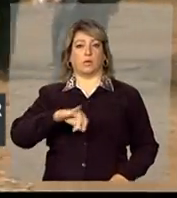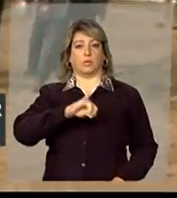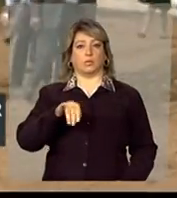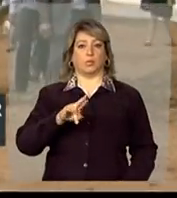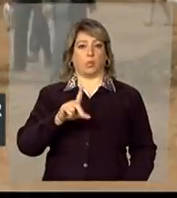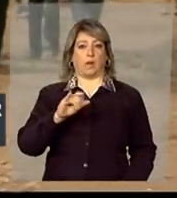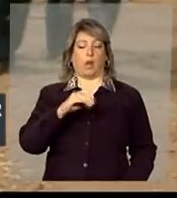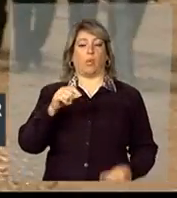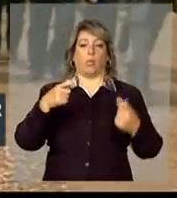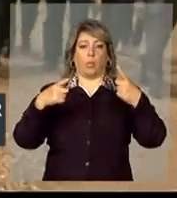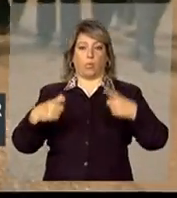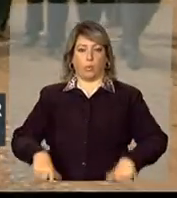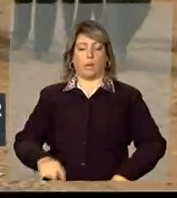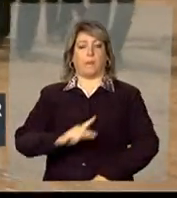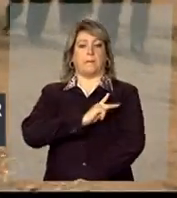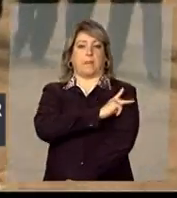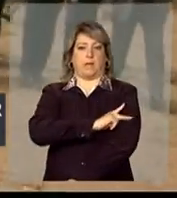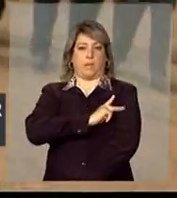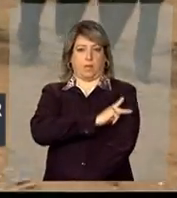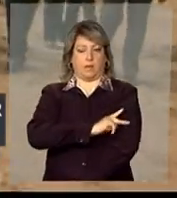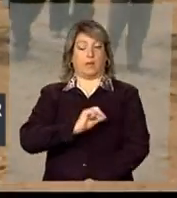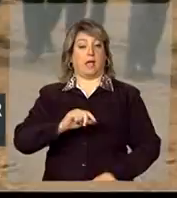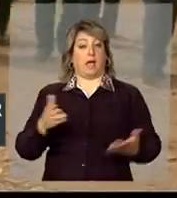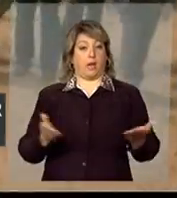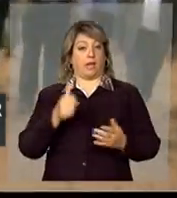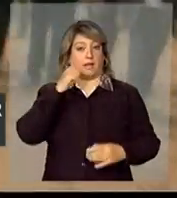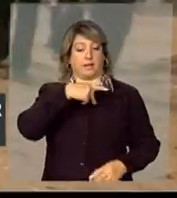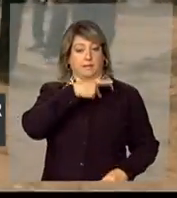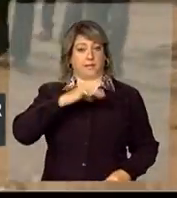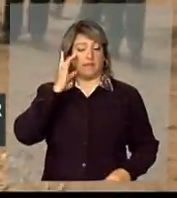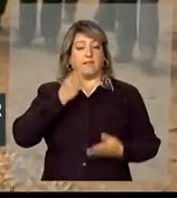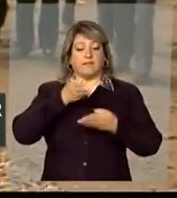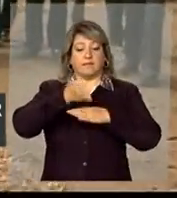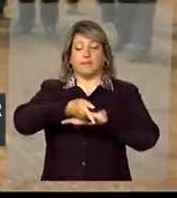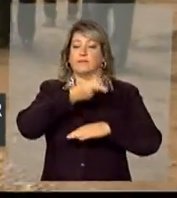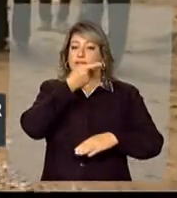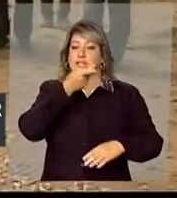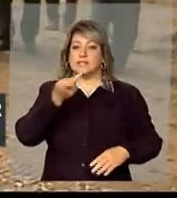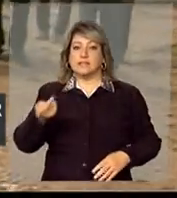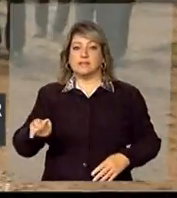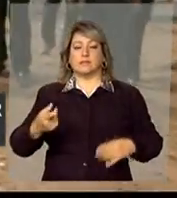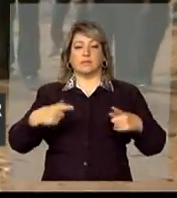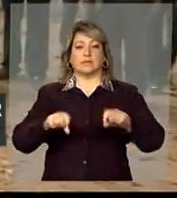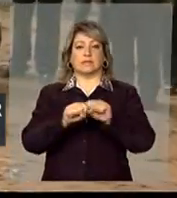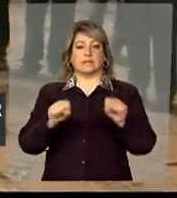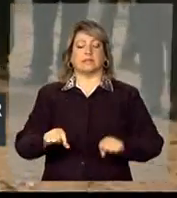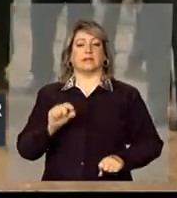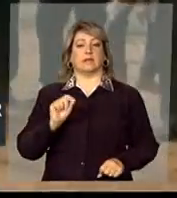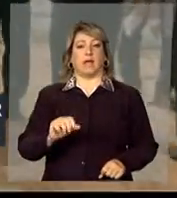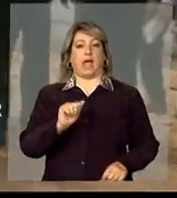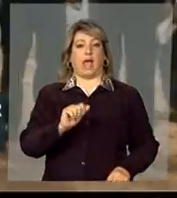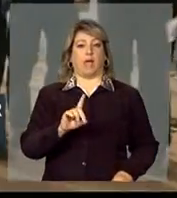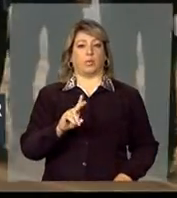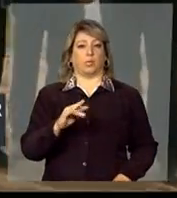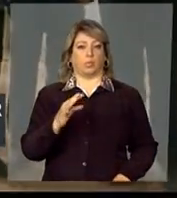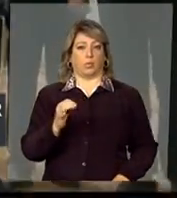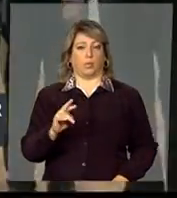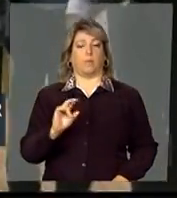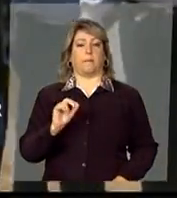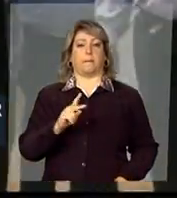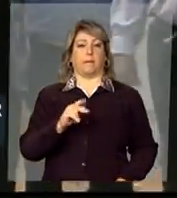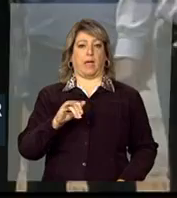no Piauí. A presidenta visita neste momento as obras do sistema adutor de Piaus, a estação